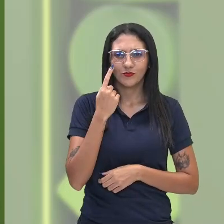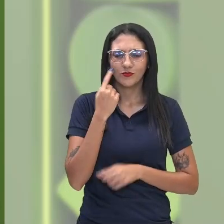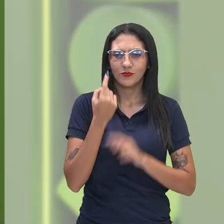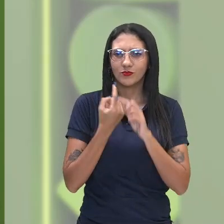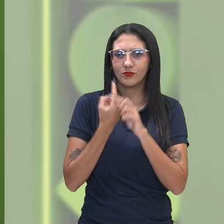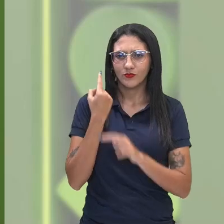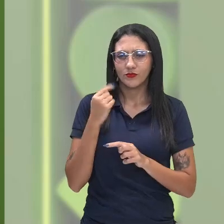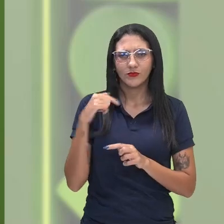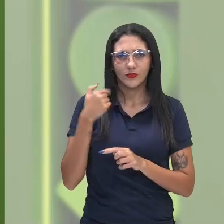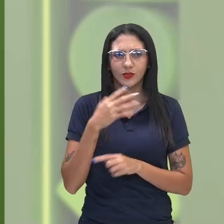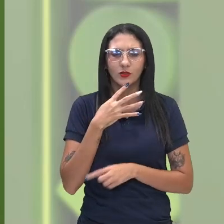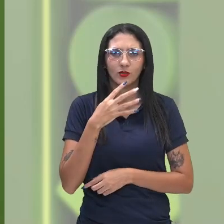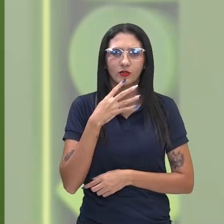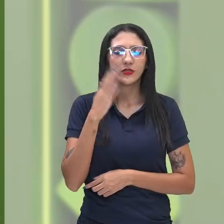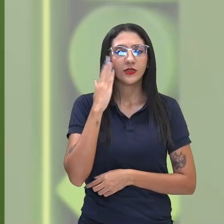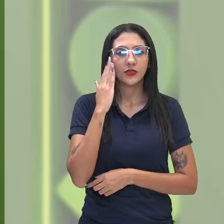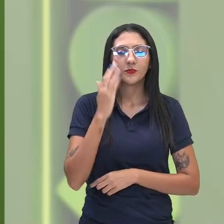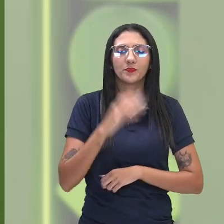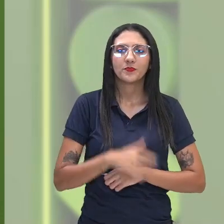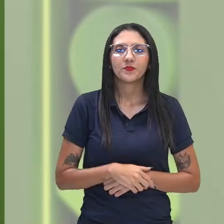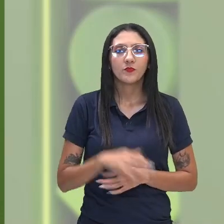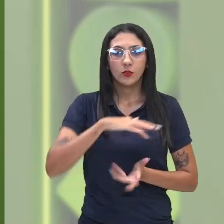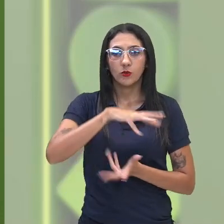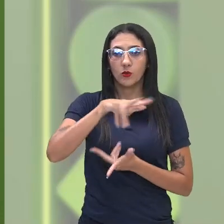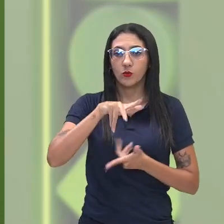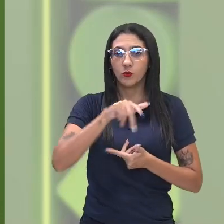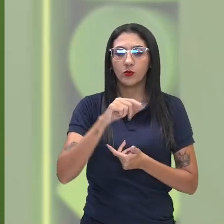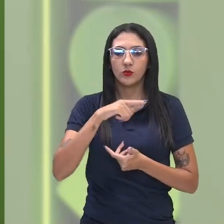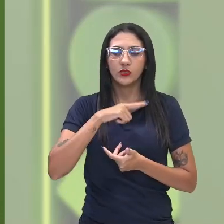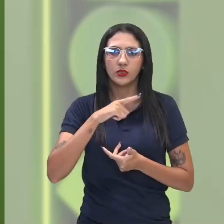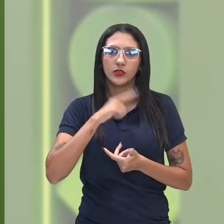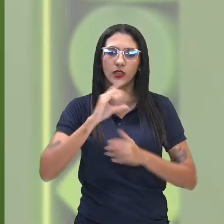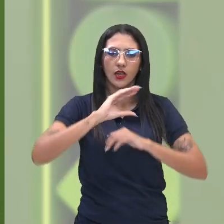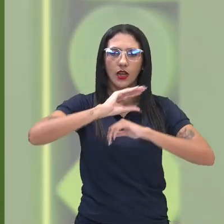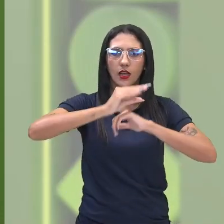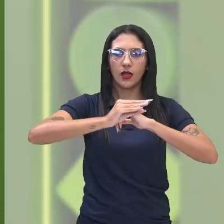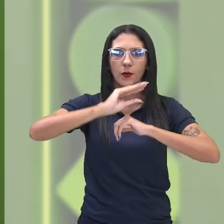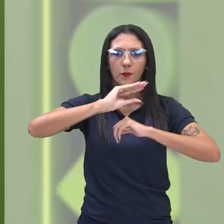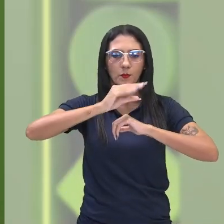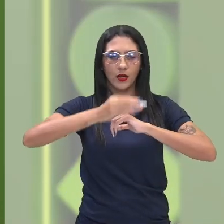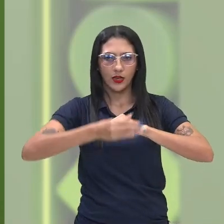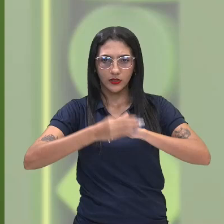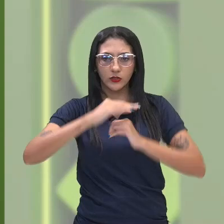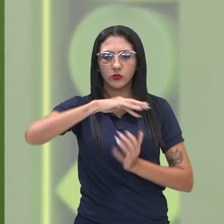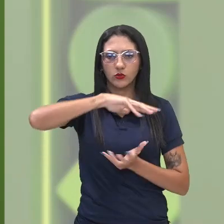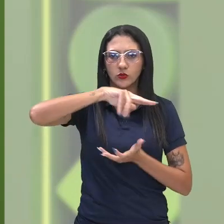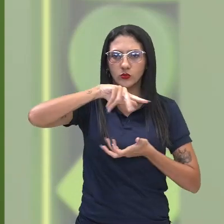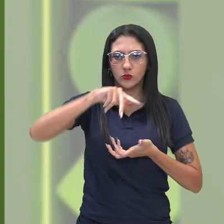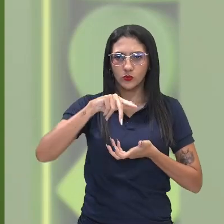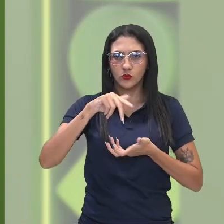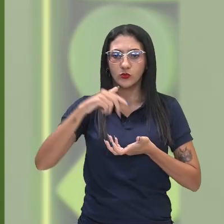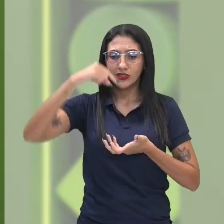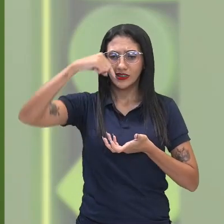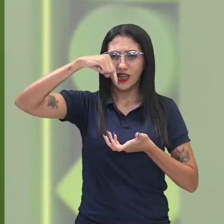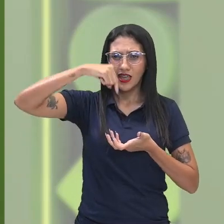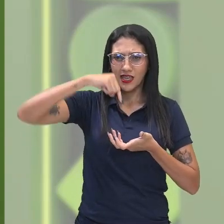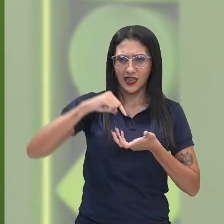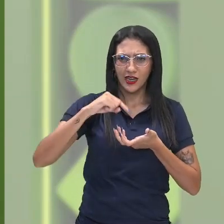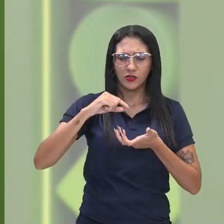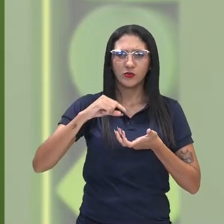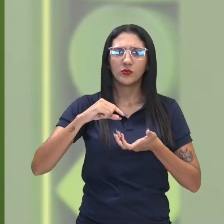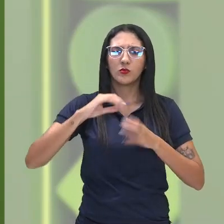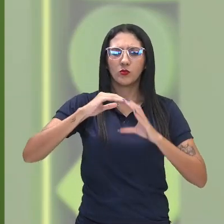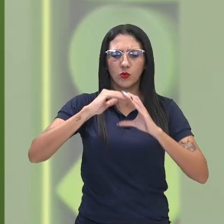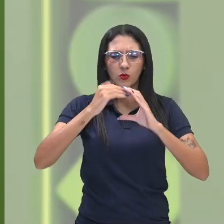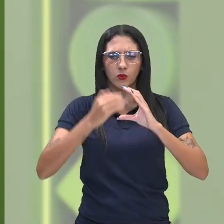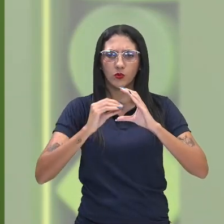nós já sabemos, o nosso planeta ele é formado por camadas, né? E nós temos ali as camadas mais internas da Terra, né? Desde o